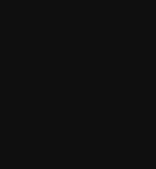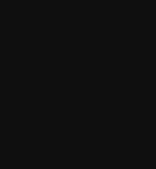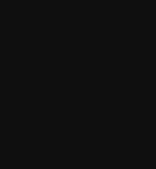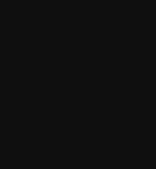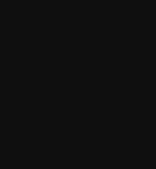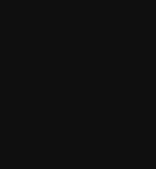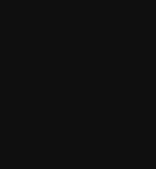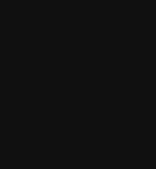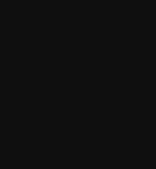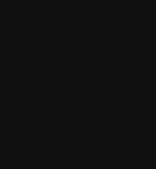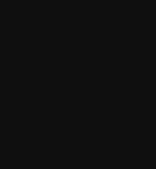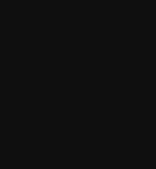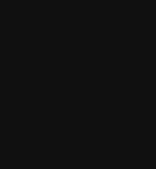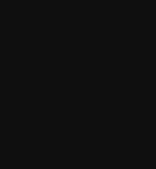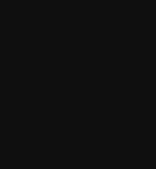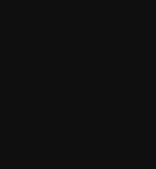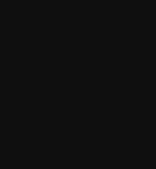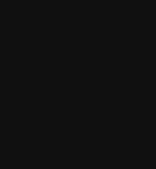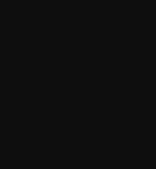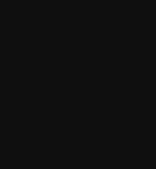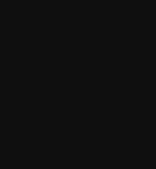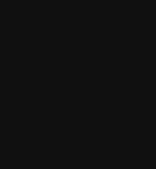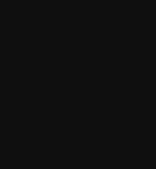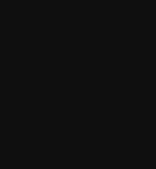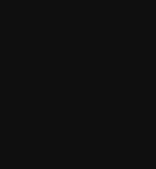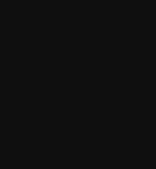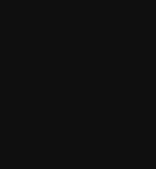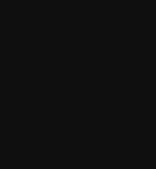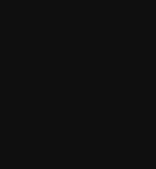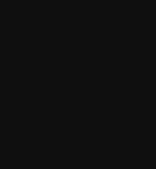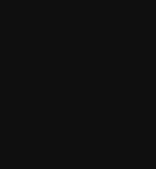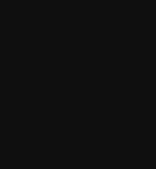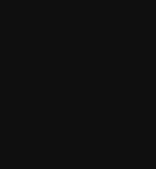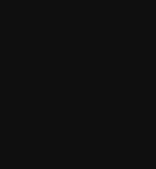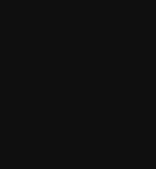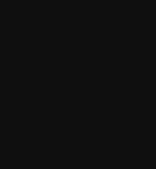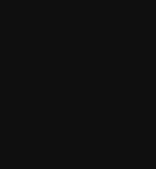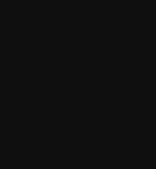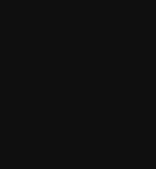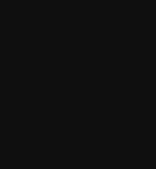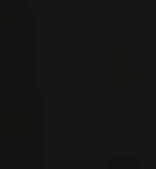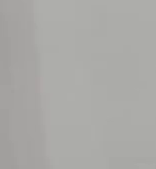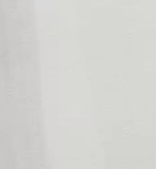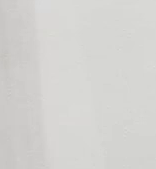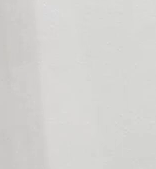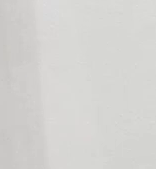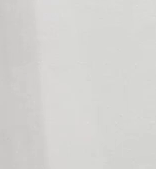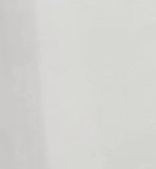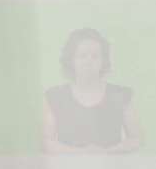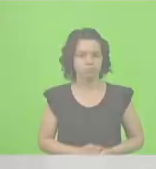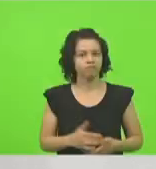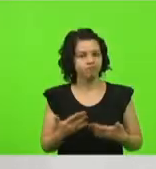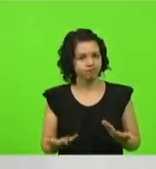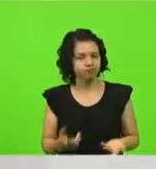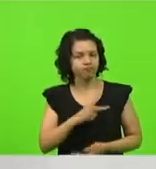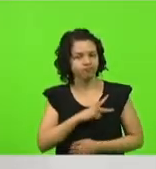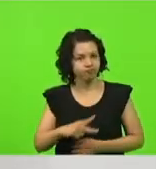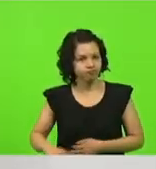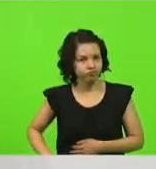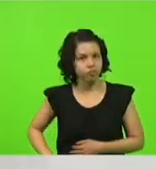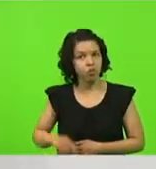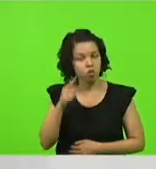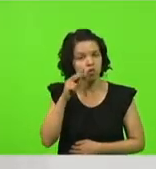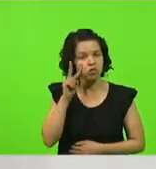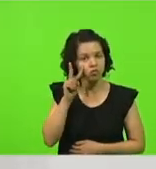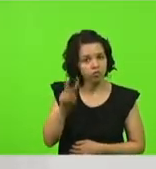precisam ser atendidos, porque pagam muito caro por esse sistema de saúde. Então, senhor presidente, como o senhor pôde ver